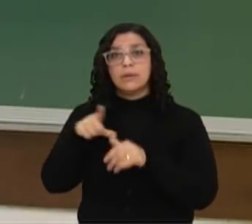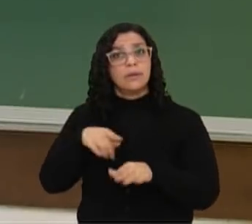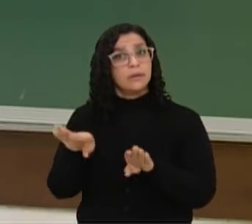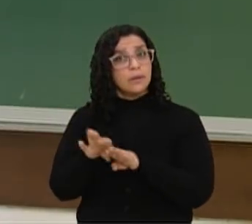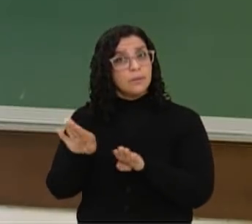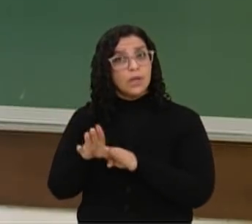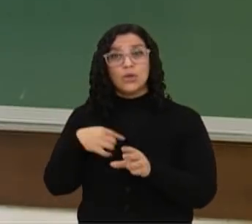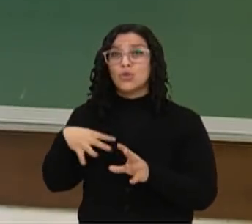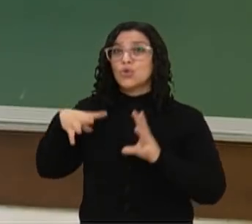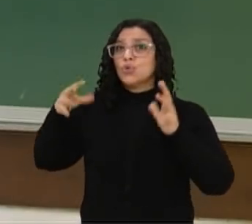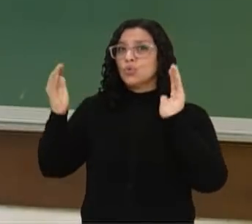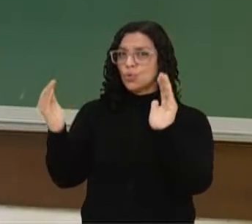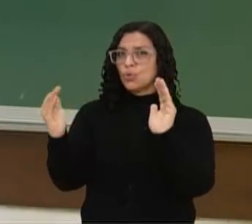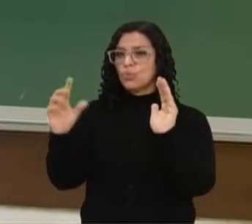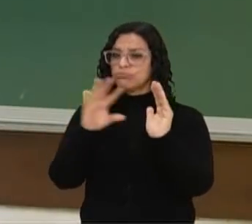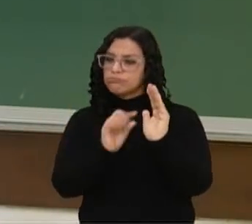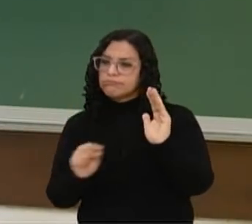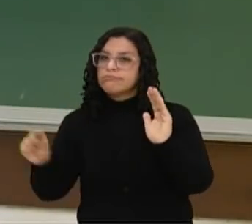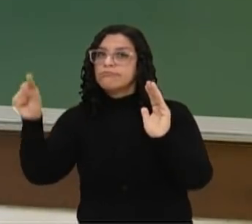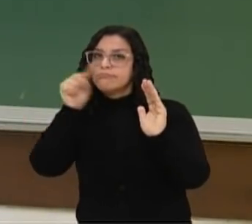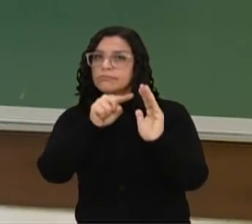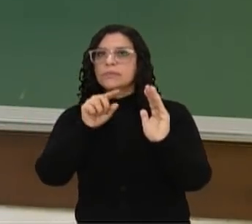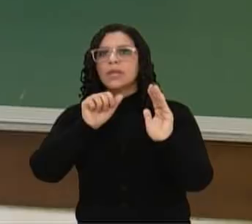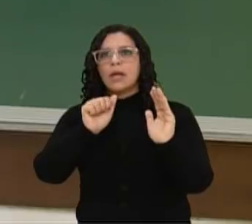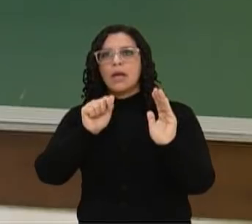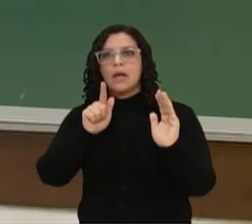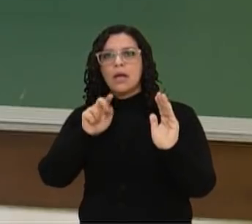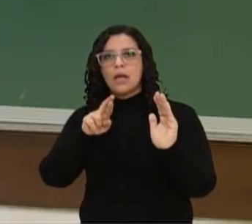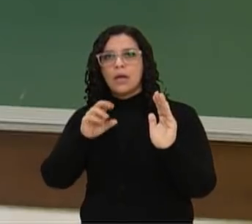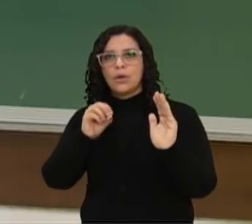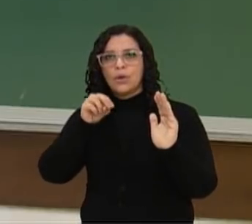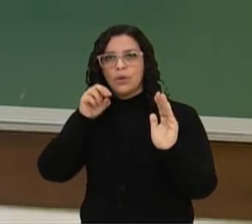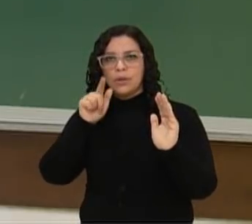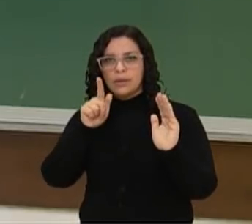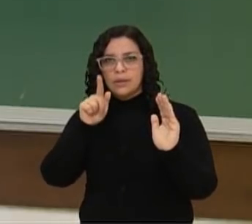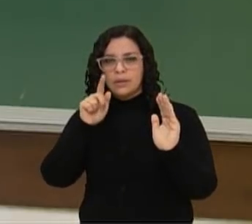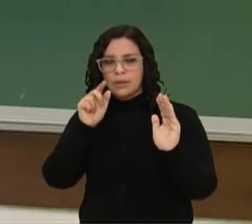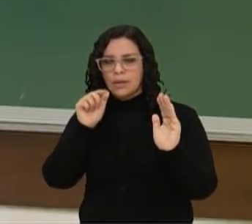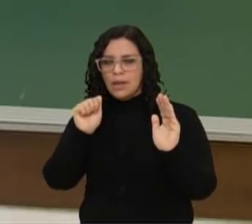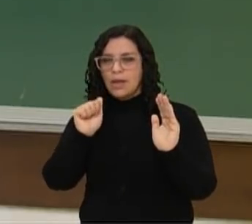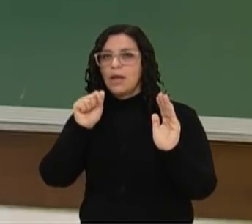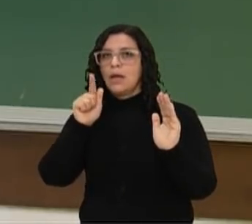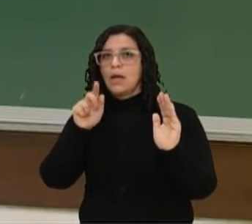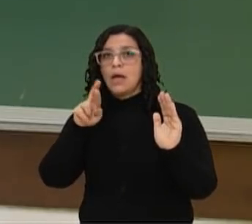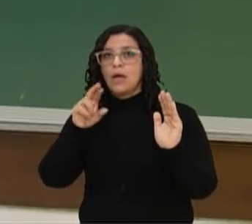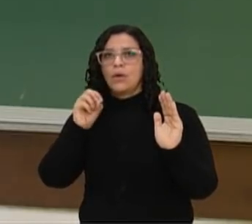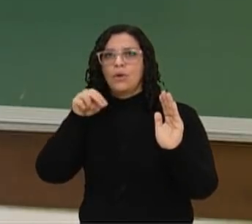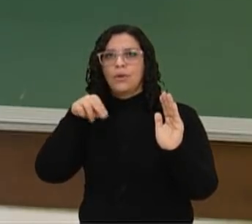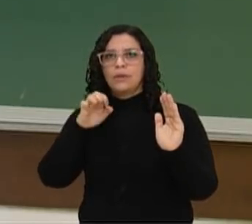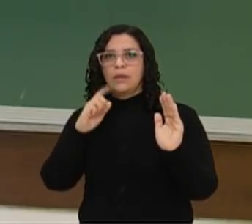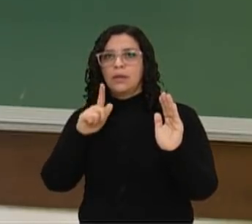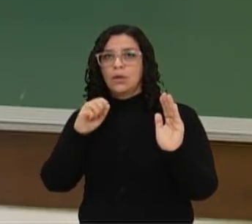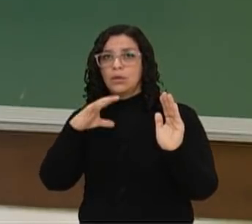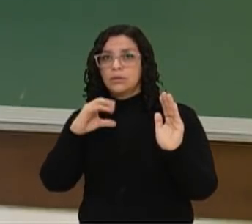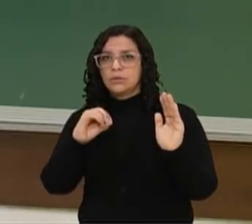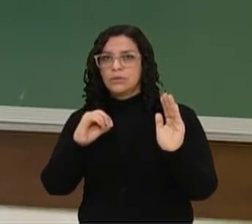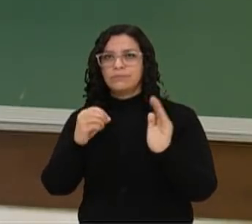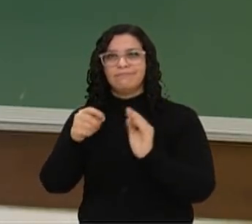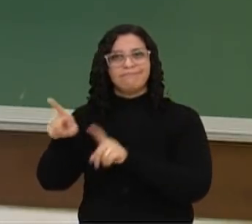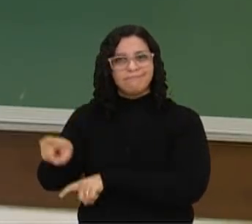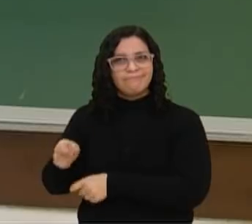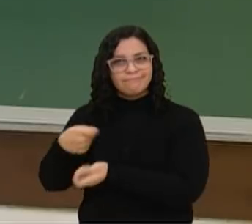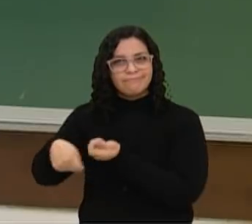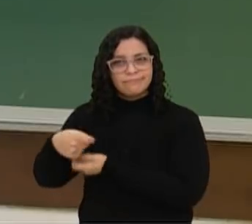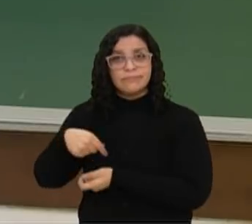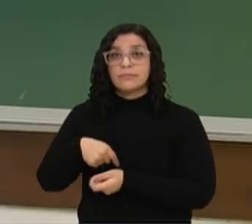aqui está dentro dessa ideia ali do agronegócio, né? A pecuária não é uma atividade